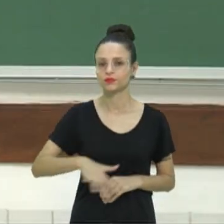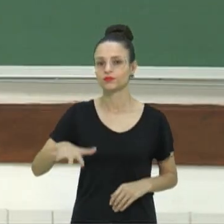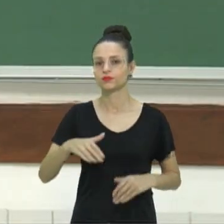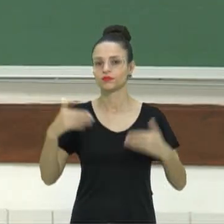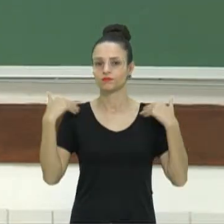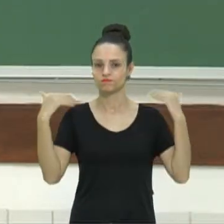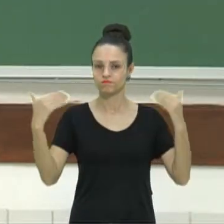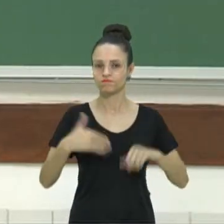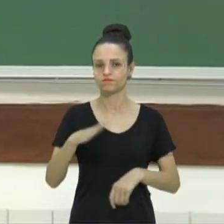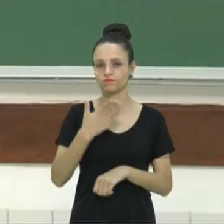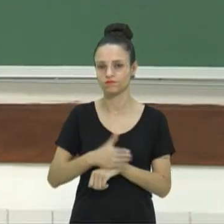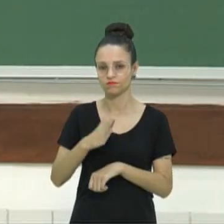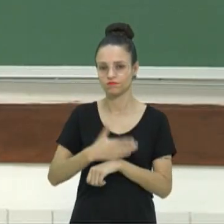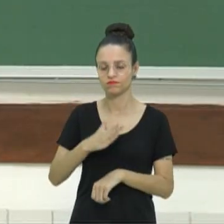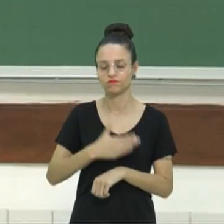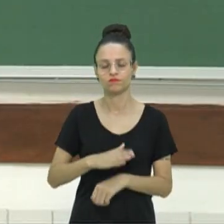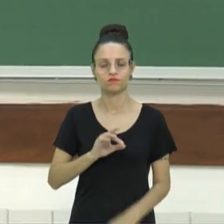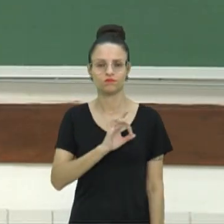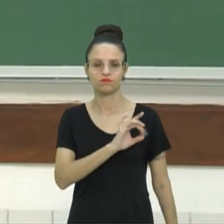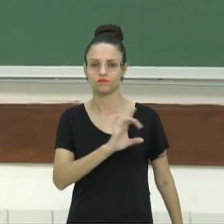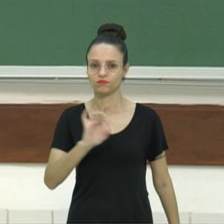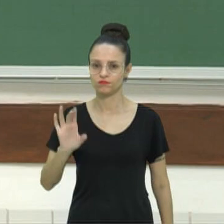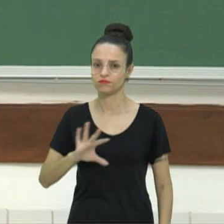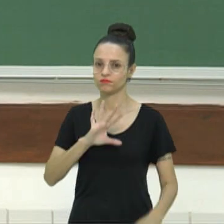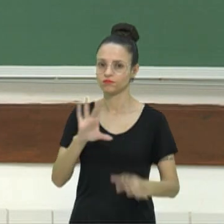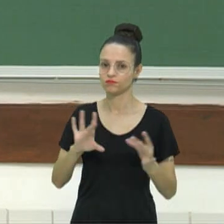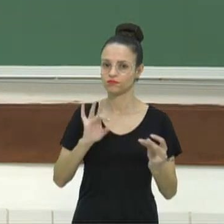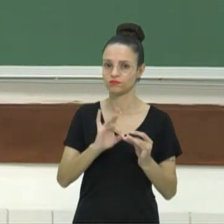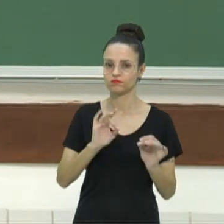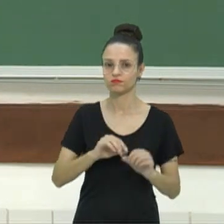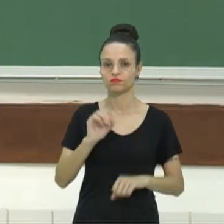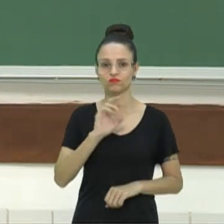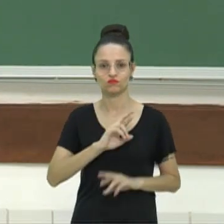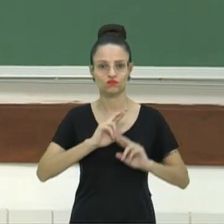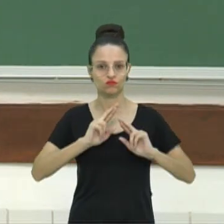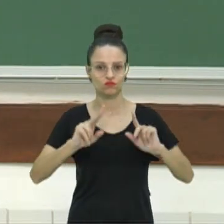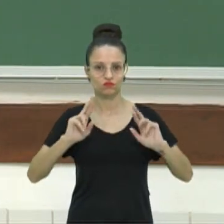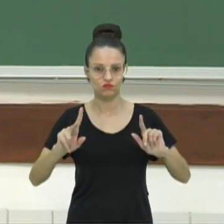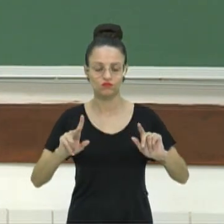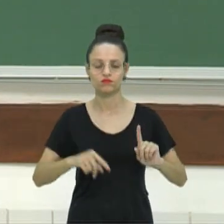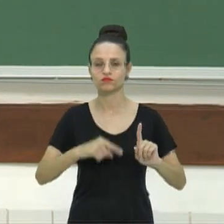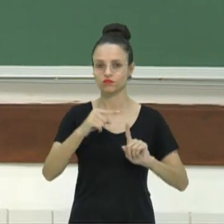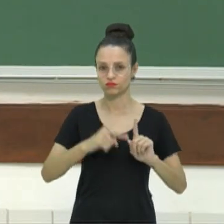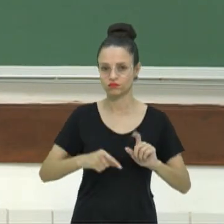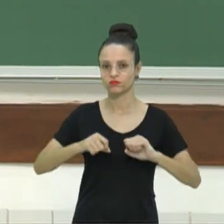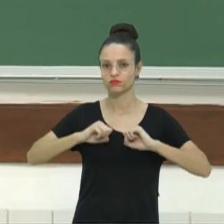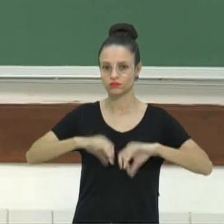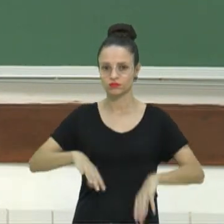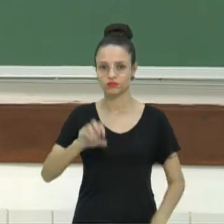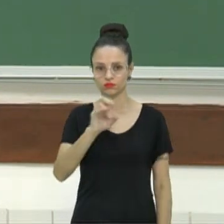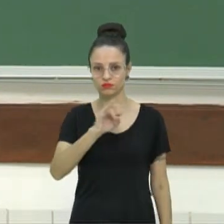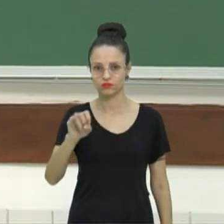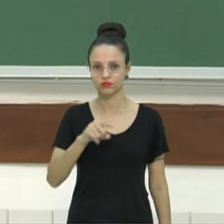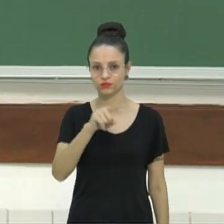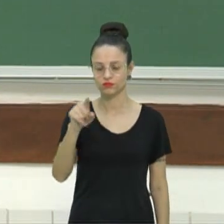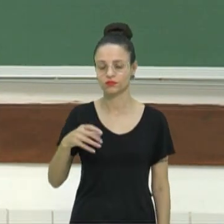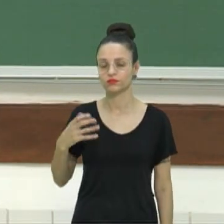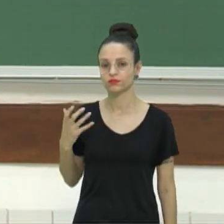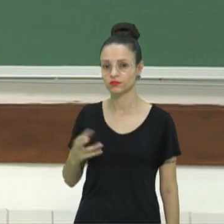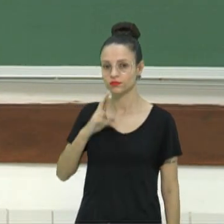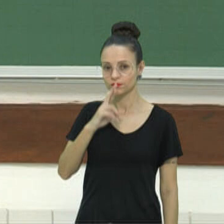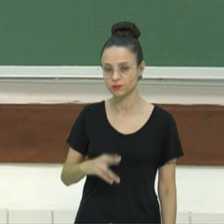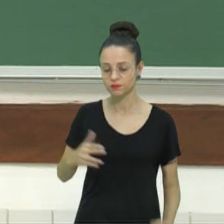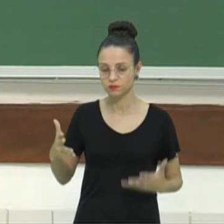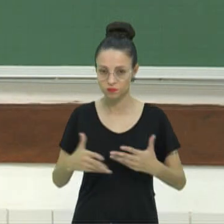exercício é utilizado tipos diferentes de respiração, né? Então, se você quer um resultado